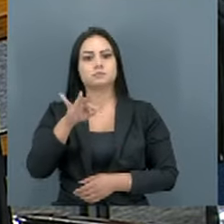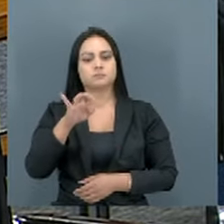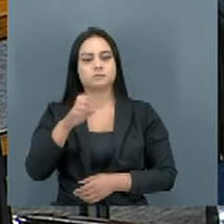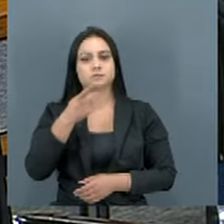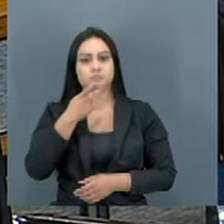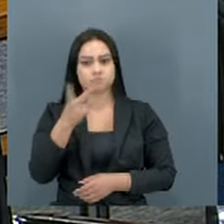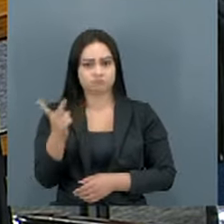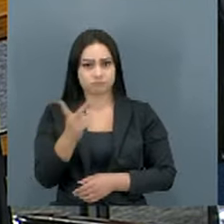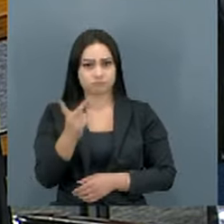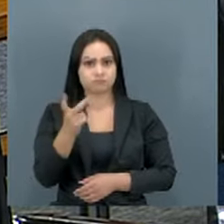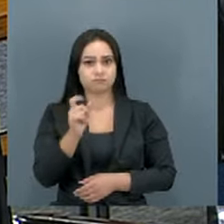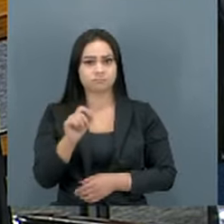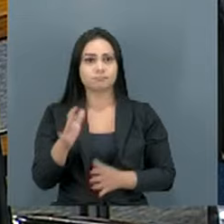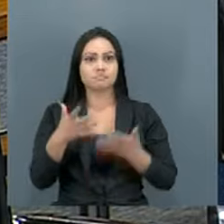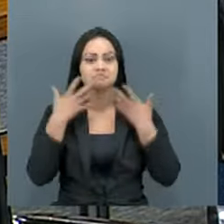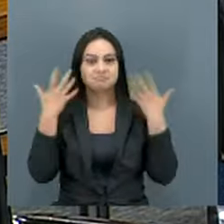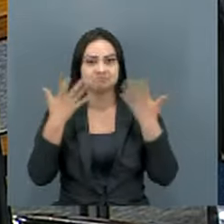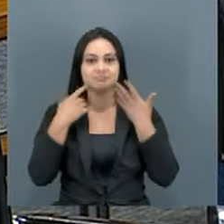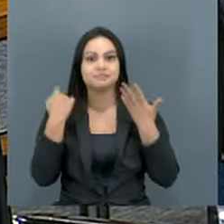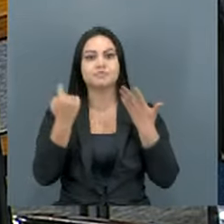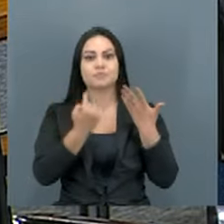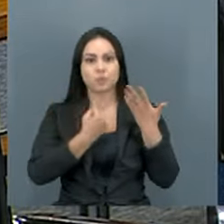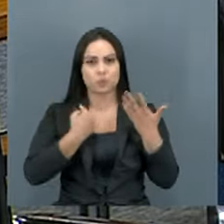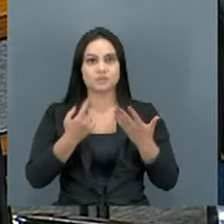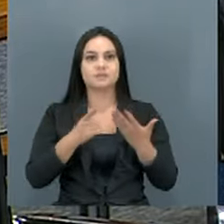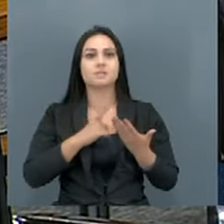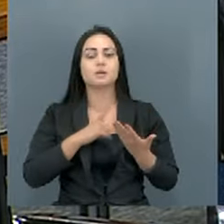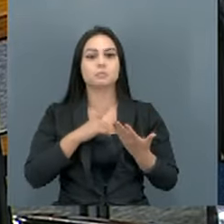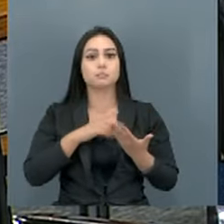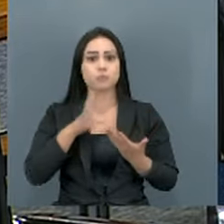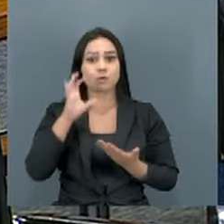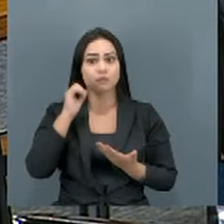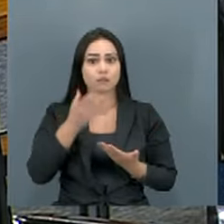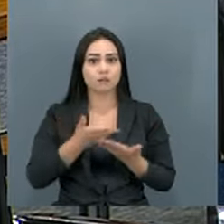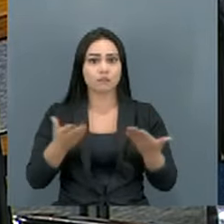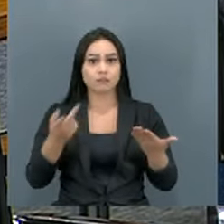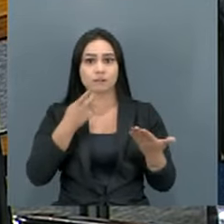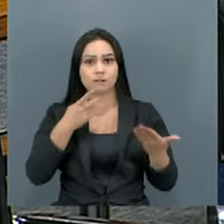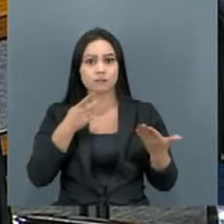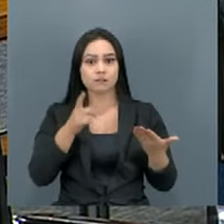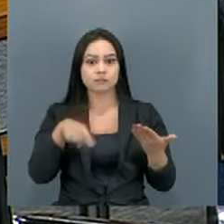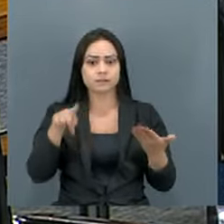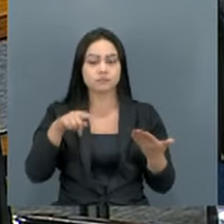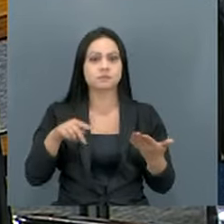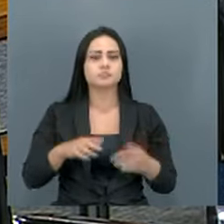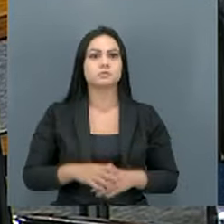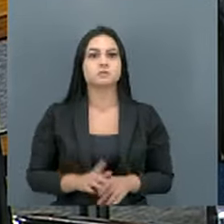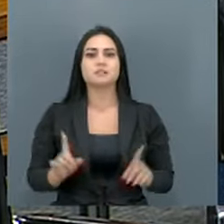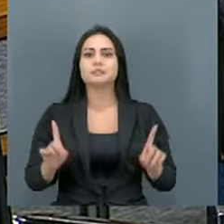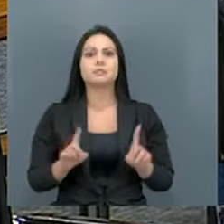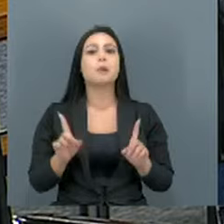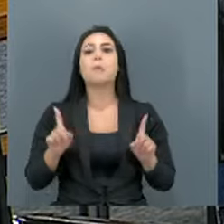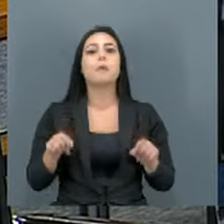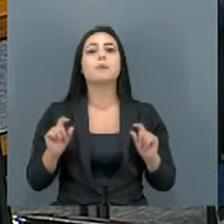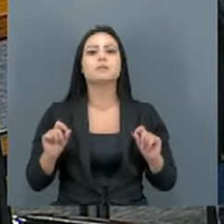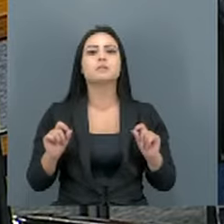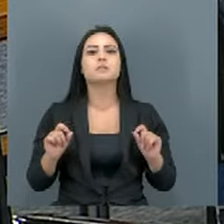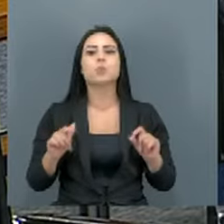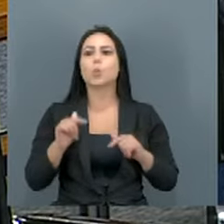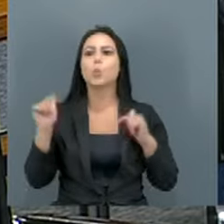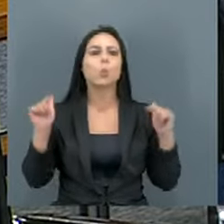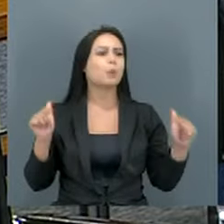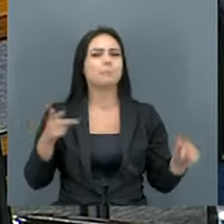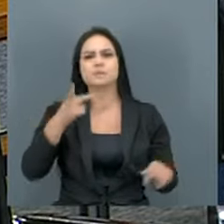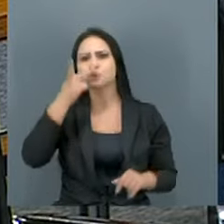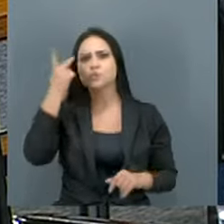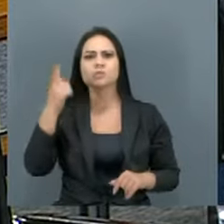para vocês que é com alegria que nós temos ouvindo isso de vocês, não é de outras pessoas